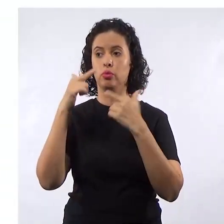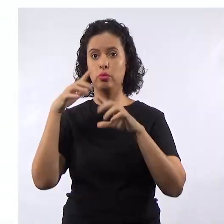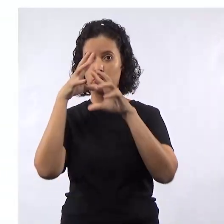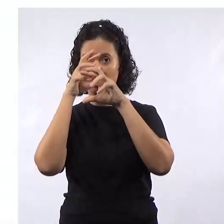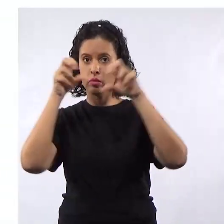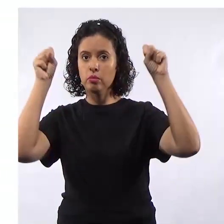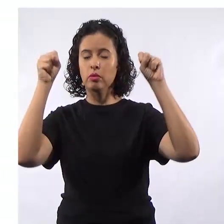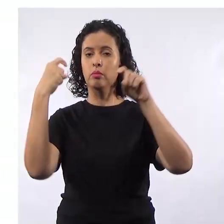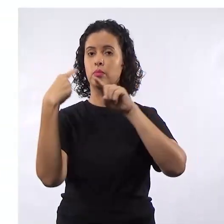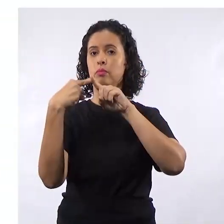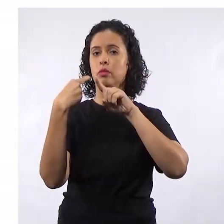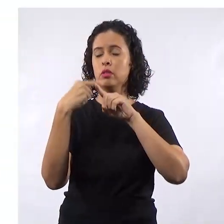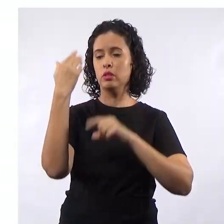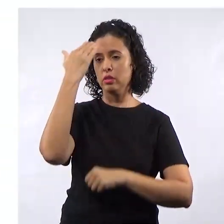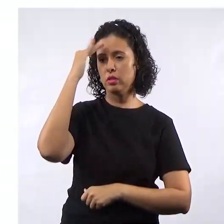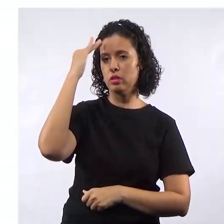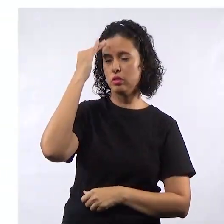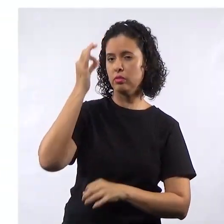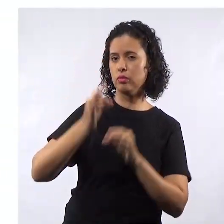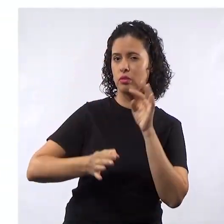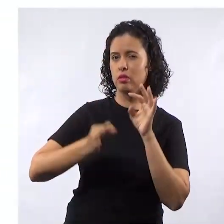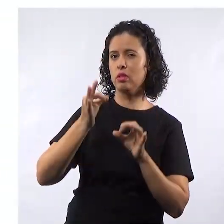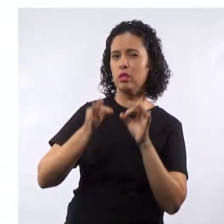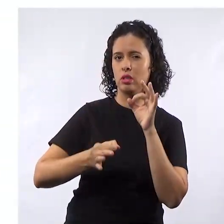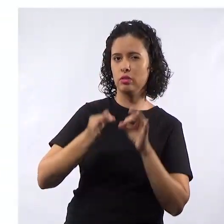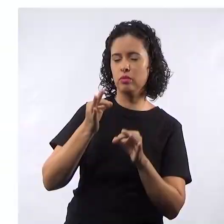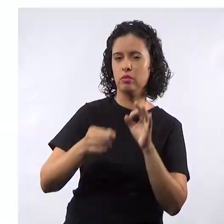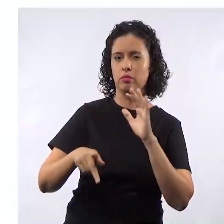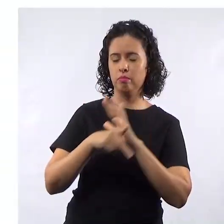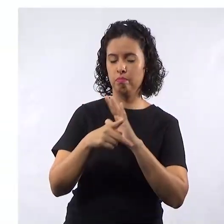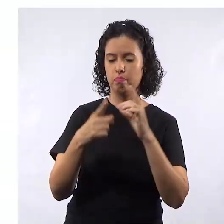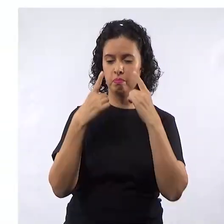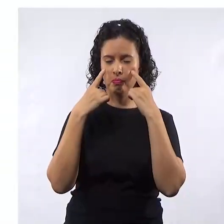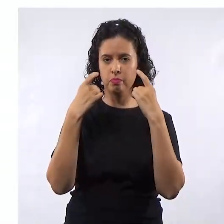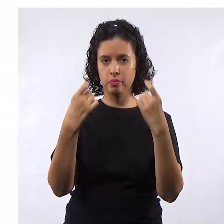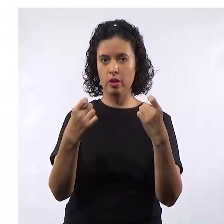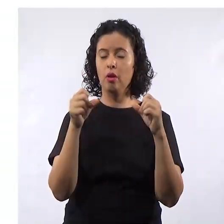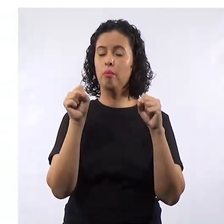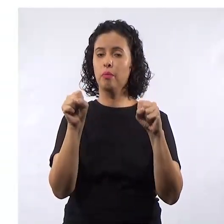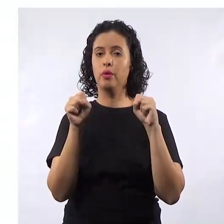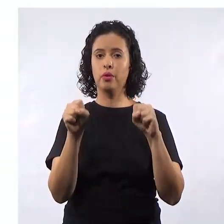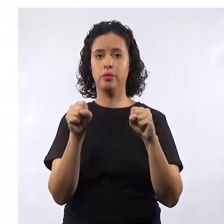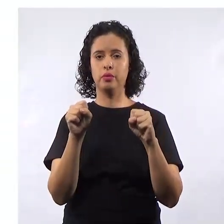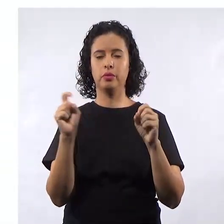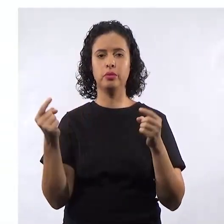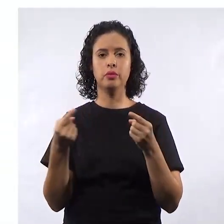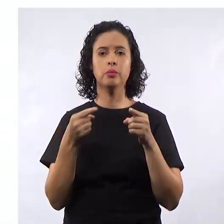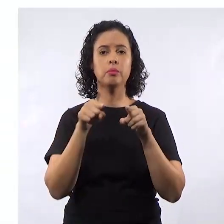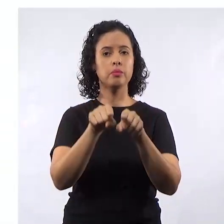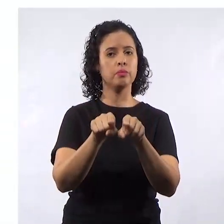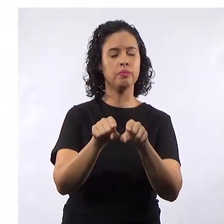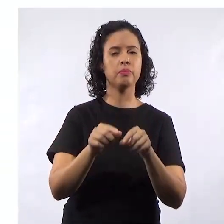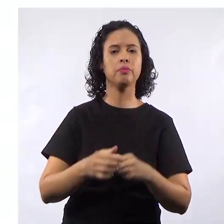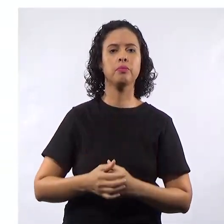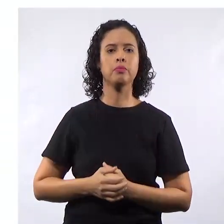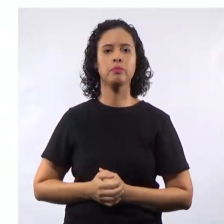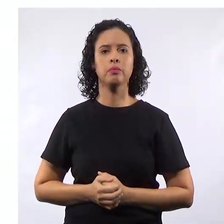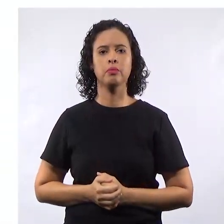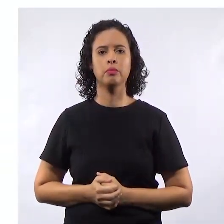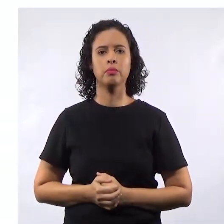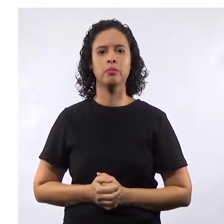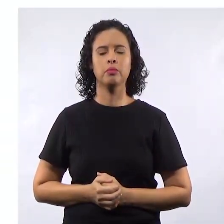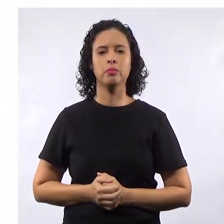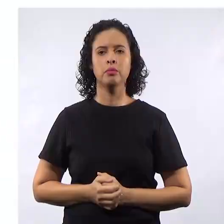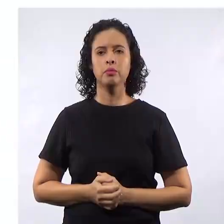tribunais, porque ele entende que aquele julgado, sim, é pertinente, é interessante, ele pode estar acompanhando. Então, a jurisprudência